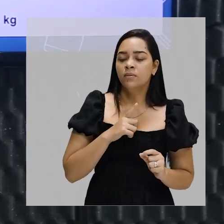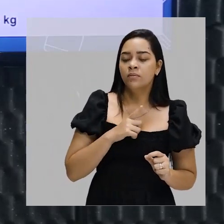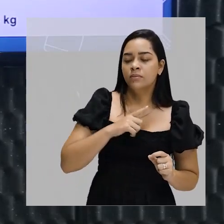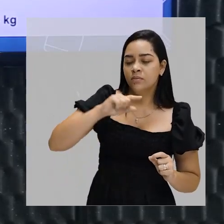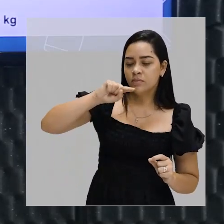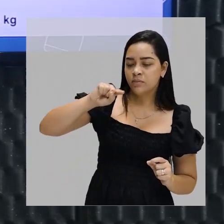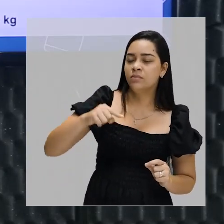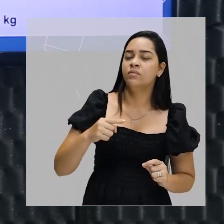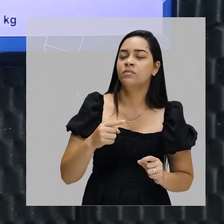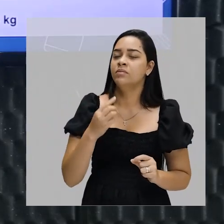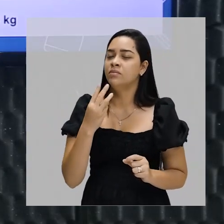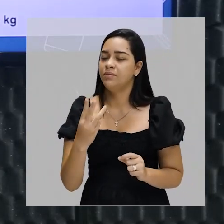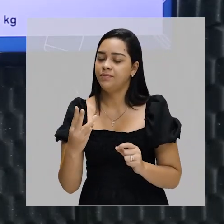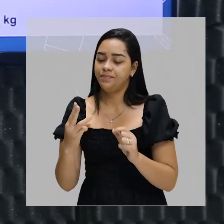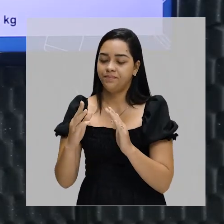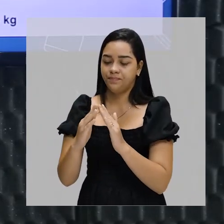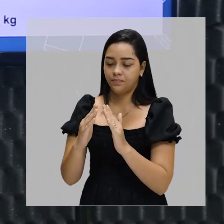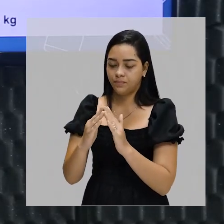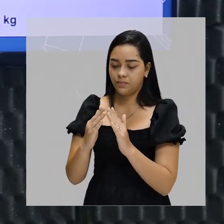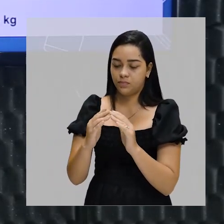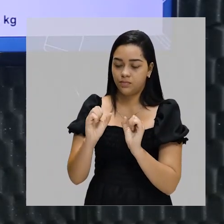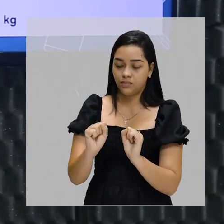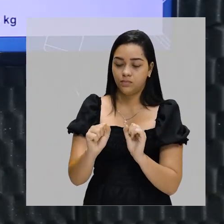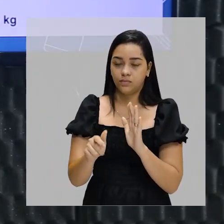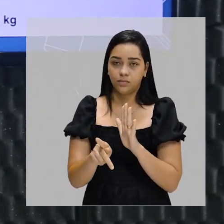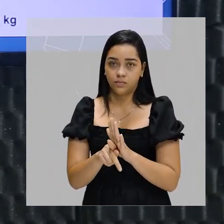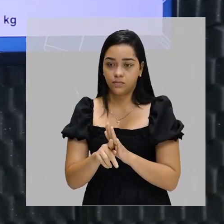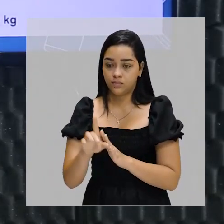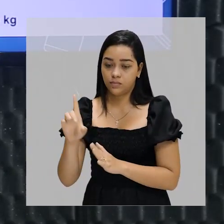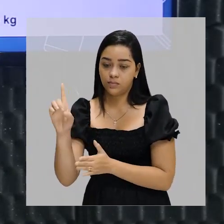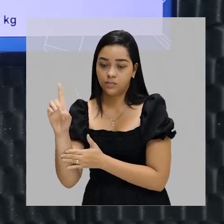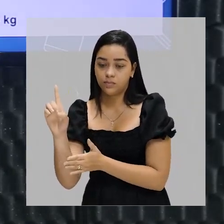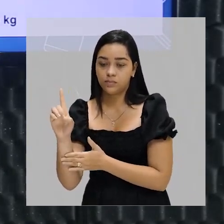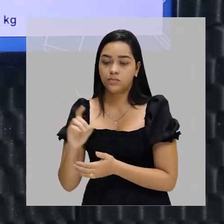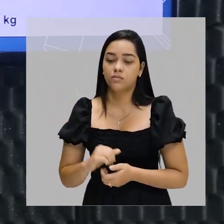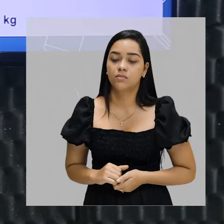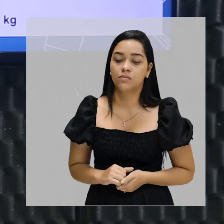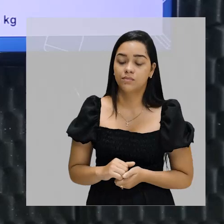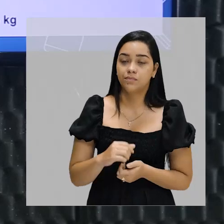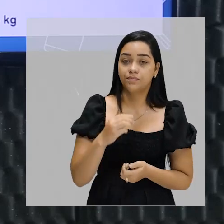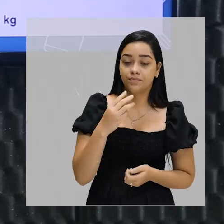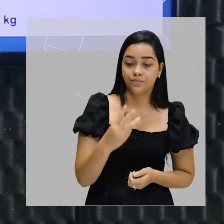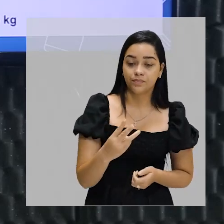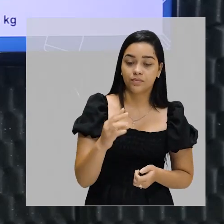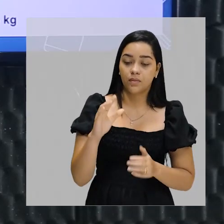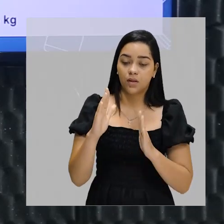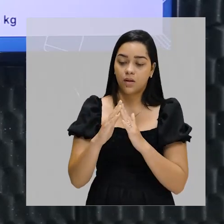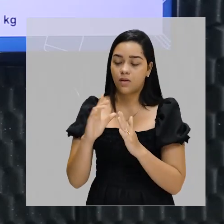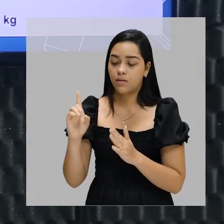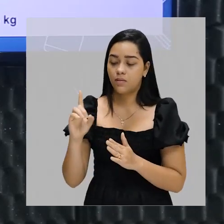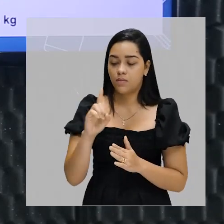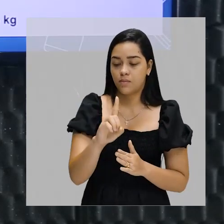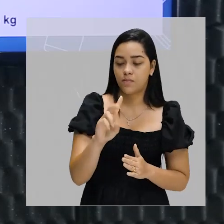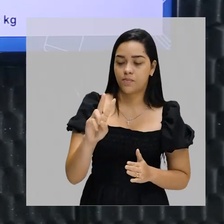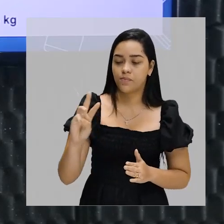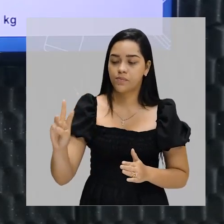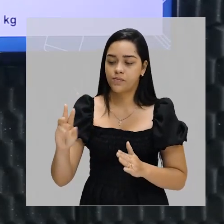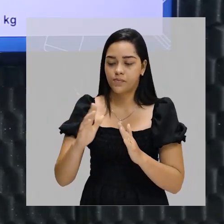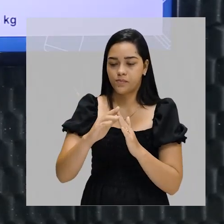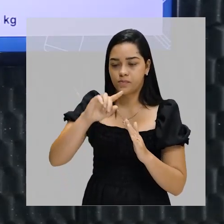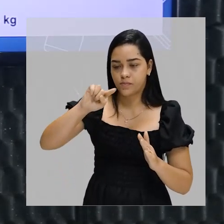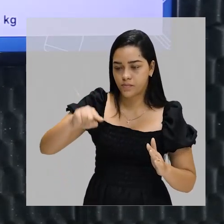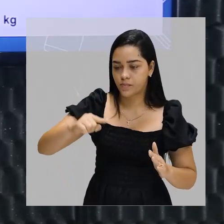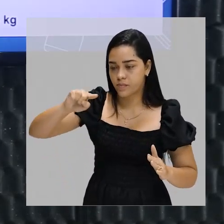olha só, 3 casas para a direita. Então, 3 casas para a direita, ó, 1, 2,